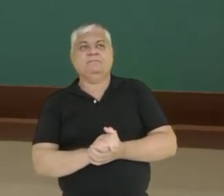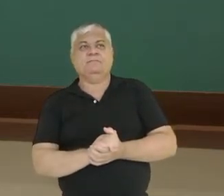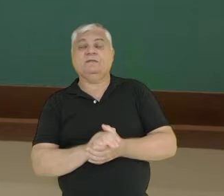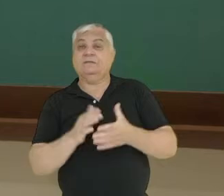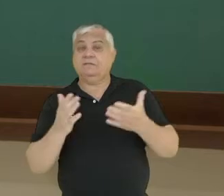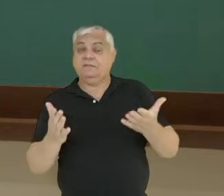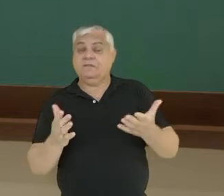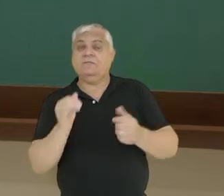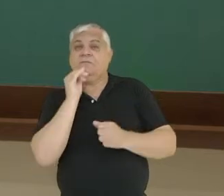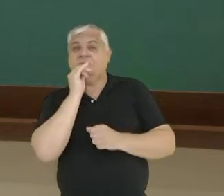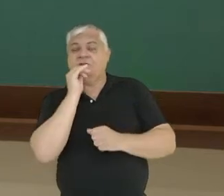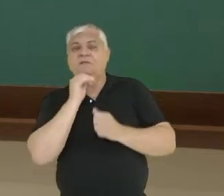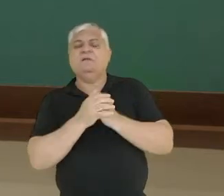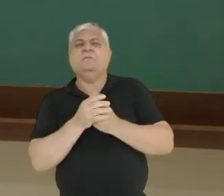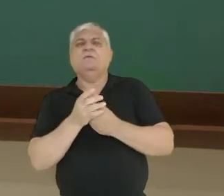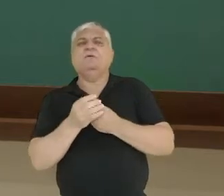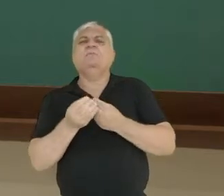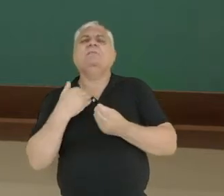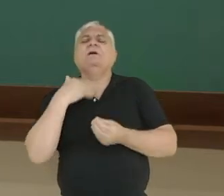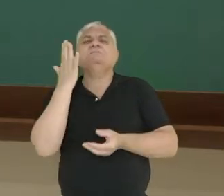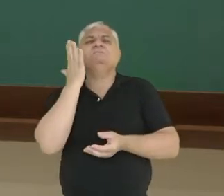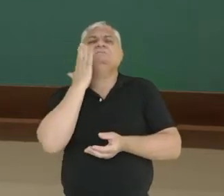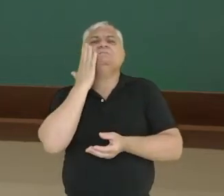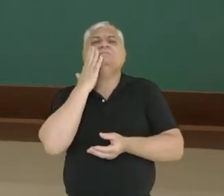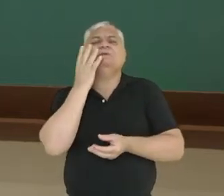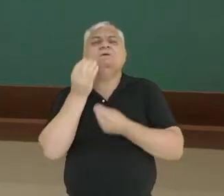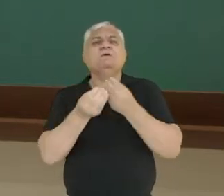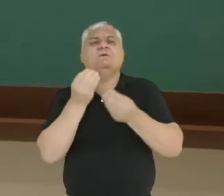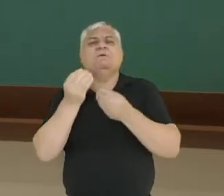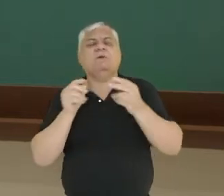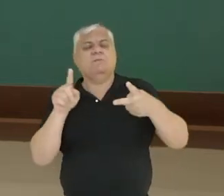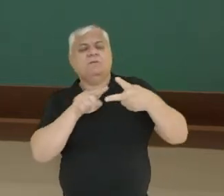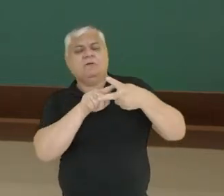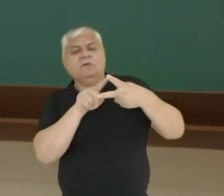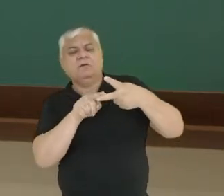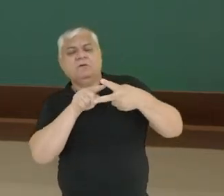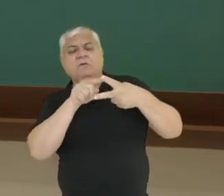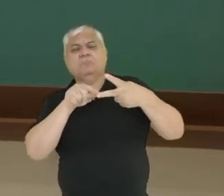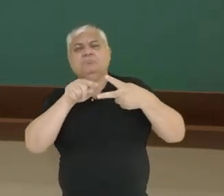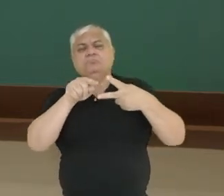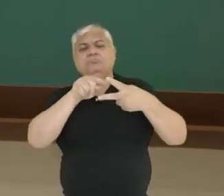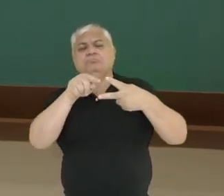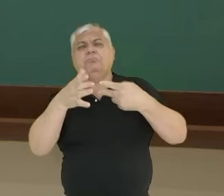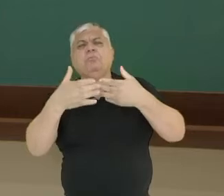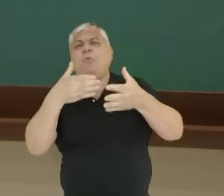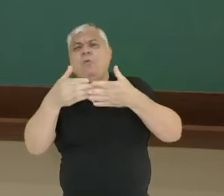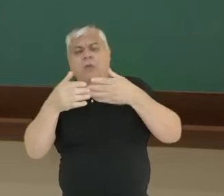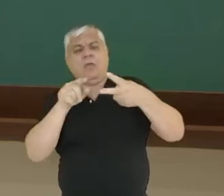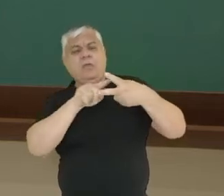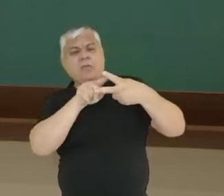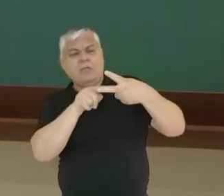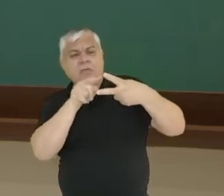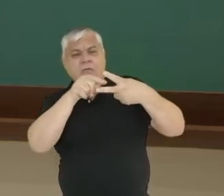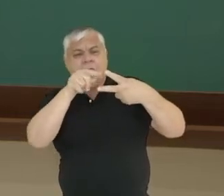Portanto, para determinarmos os ângulos internos de qualquer polígono,